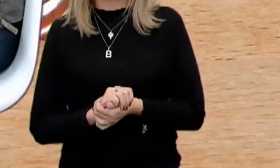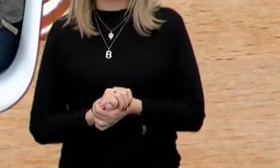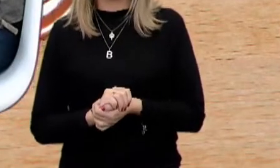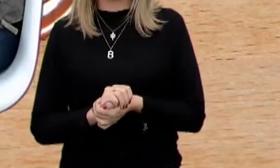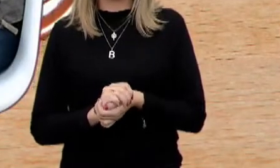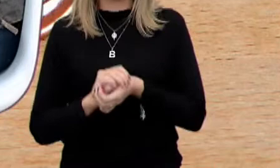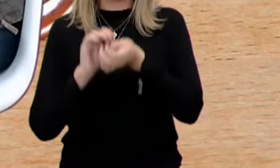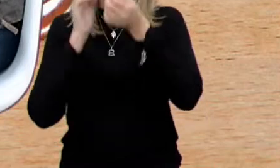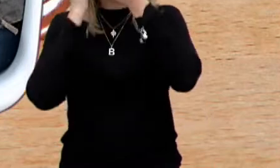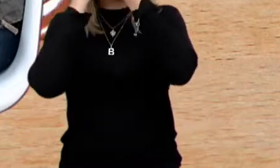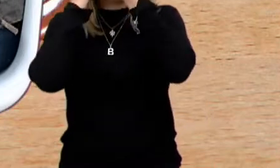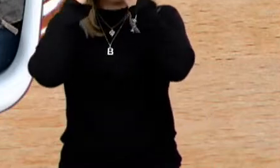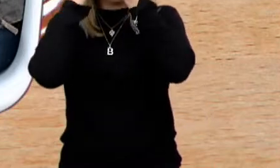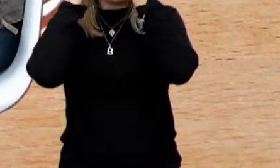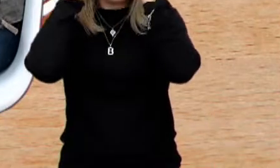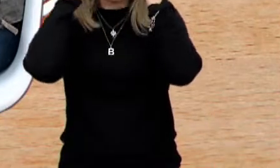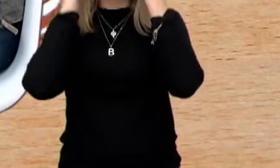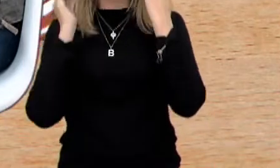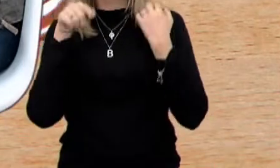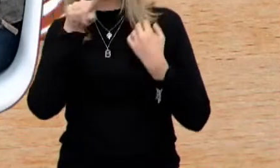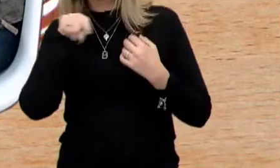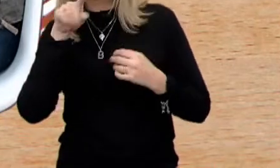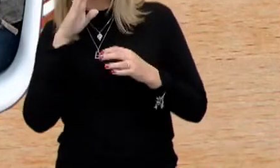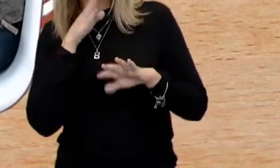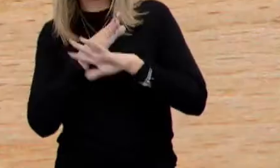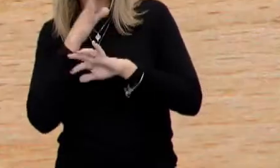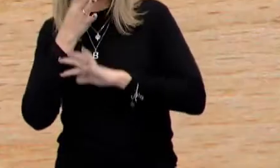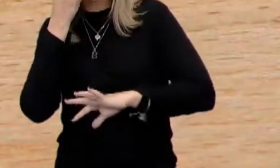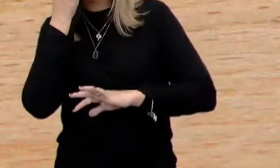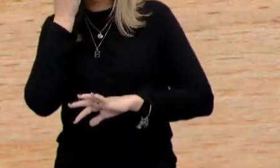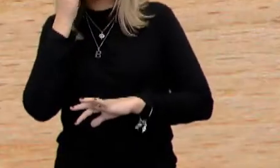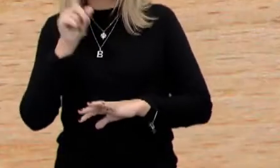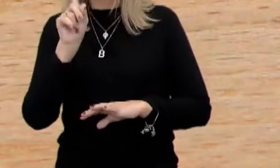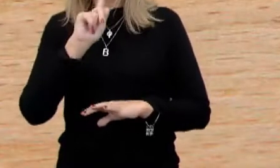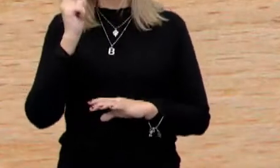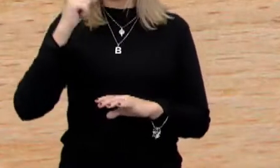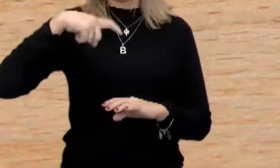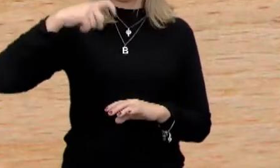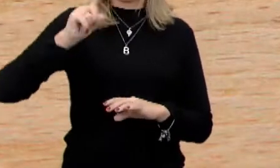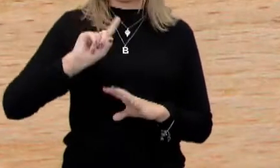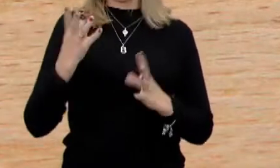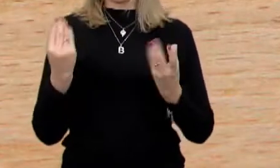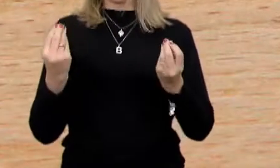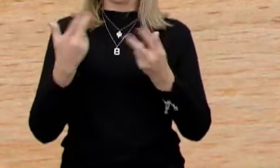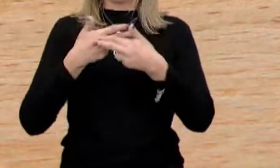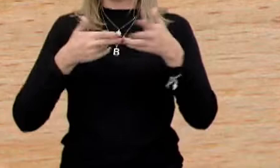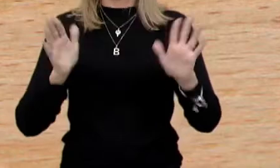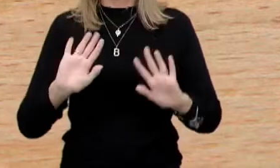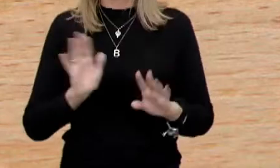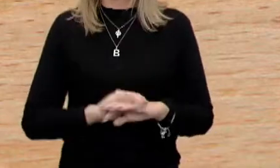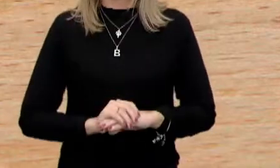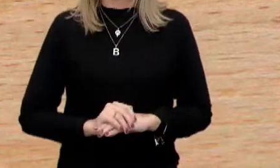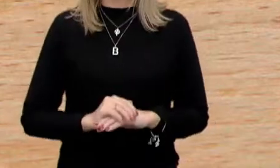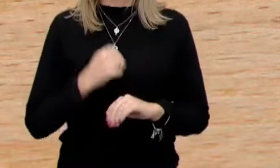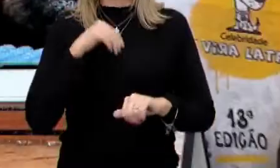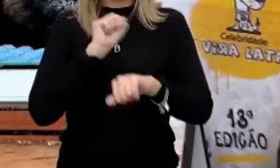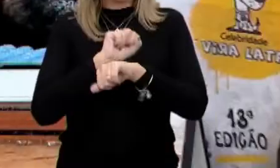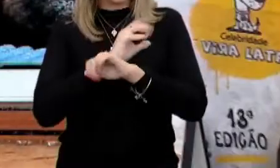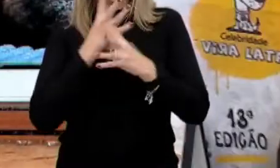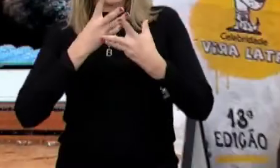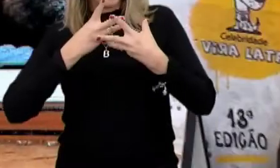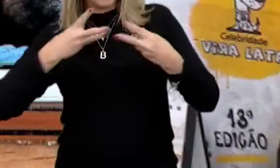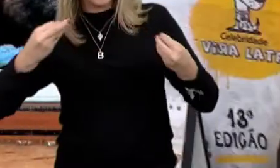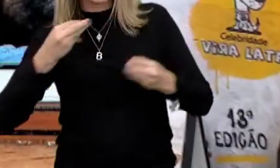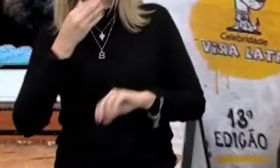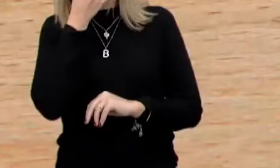Estamos presentes, não estou no TikTok, porque para mim foi demais. Não, assim, o TikTok estou esperando passar,